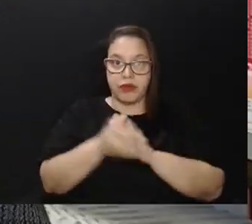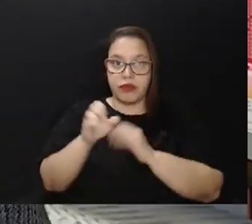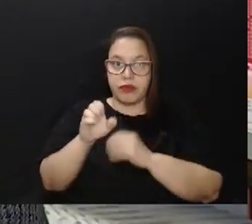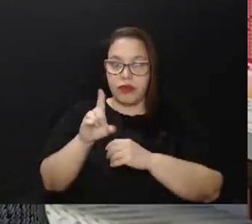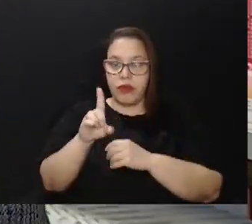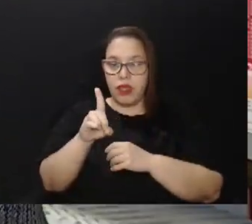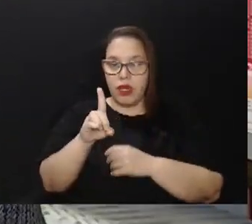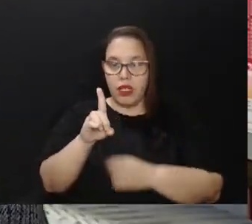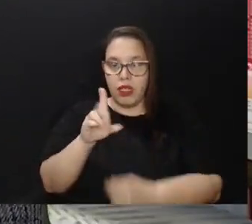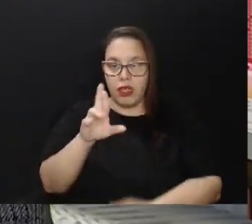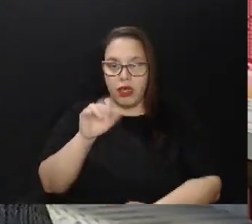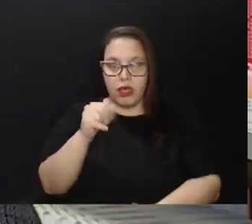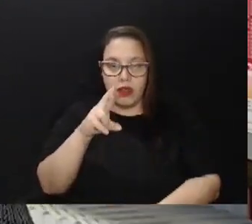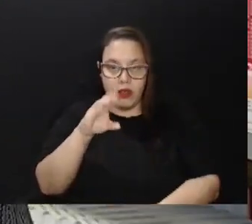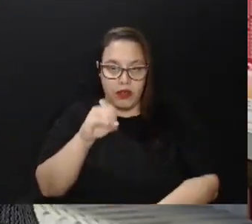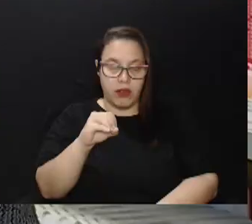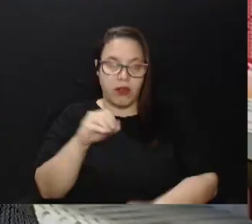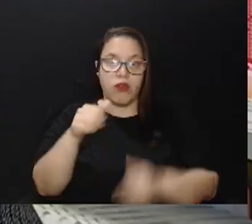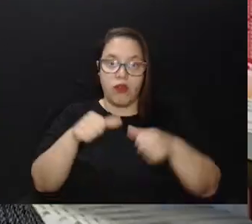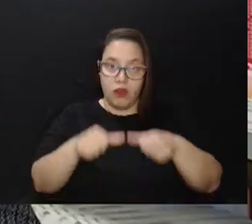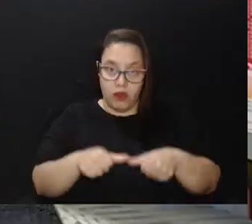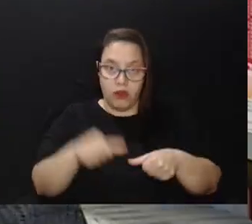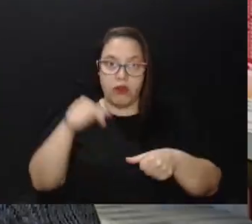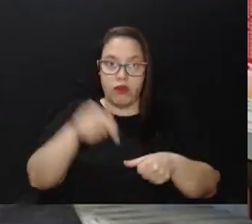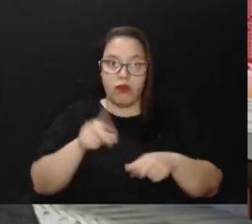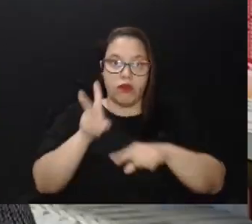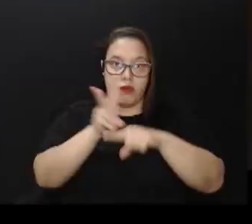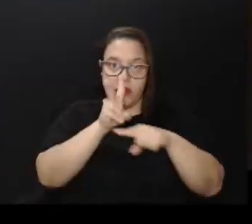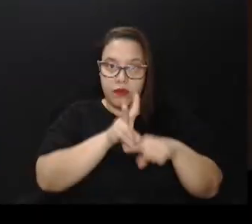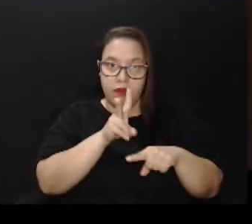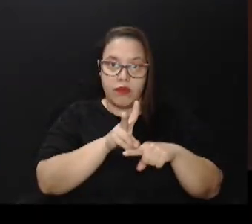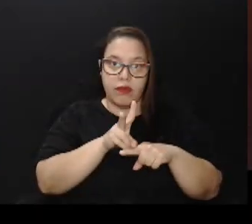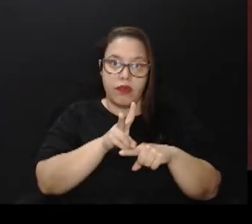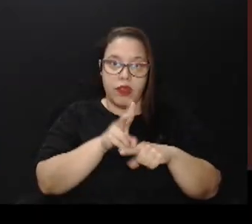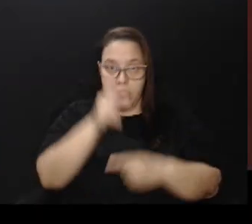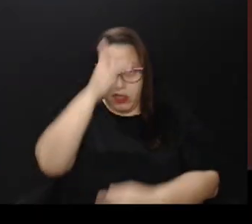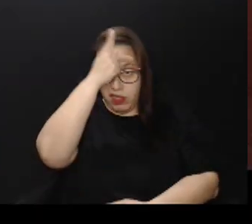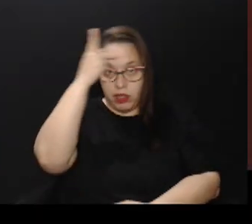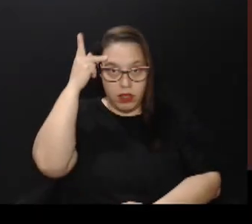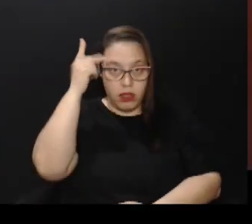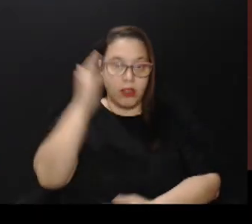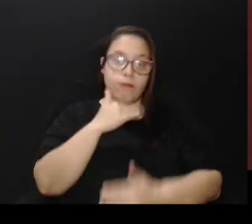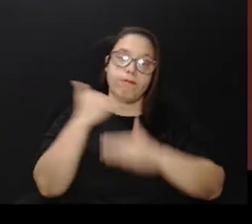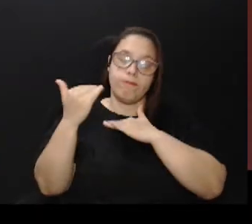Lavras, ficou aqui para cuidar de suas ovelhas e das pessoas que estavam morrendo.